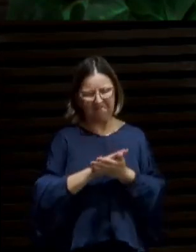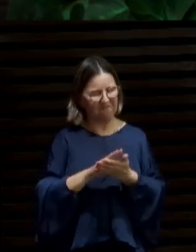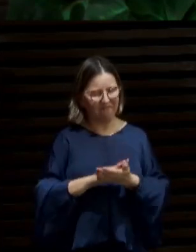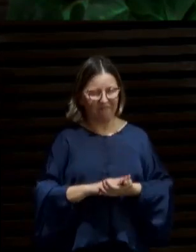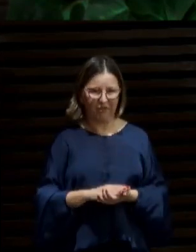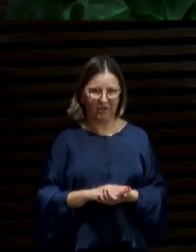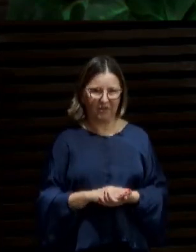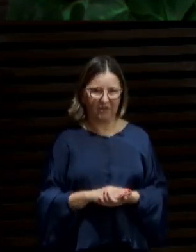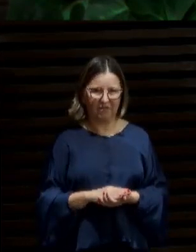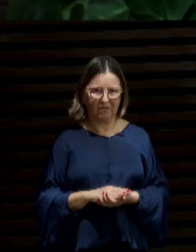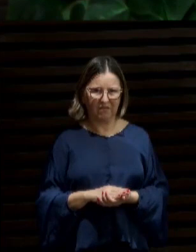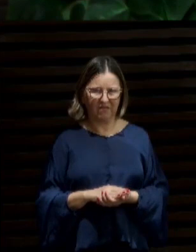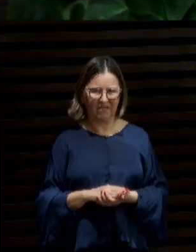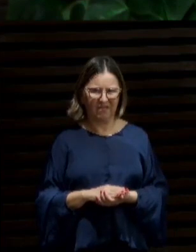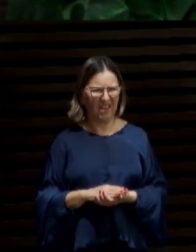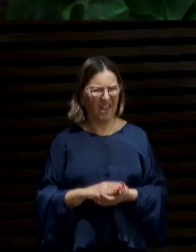Tem filme, às vezes vejo.